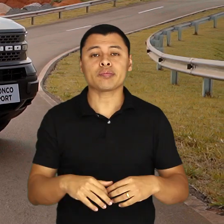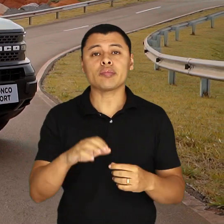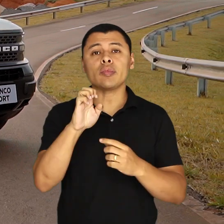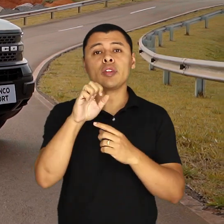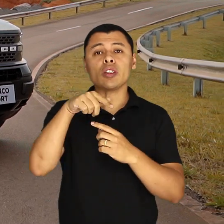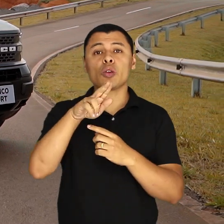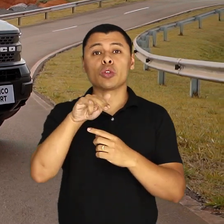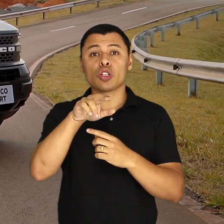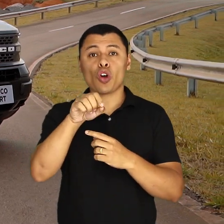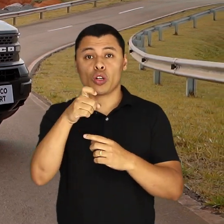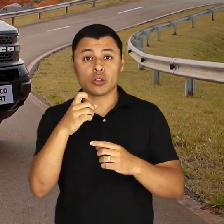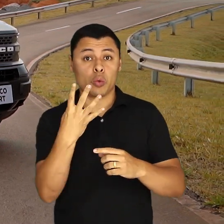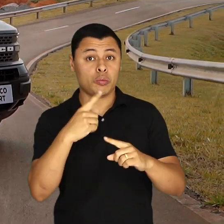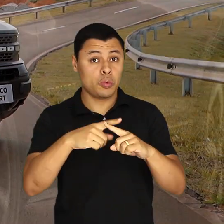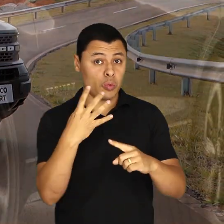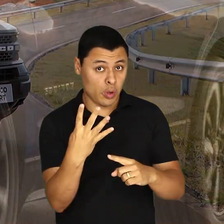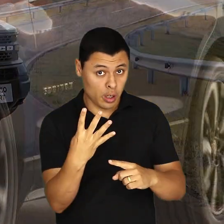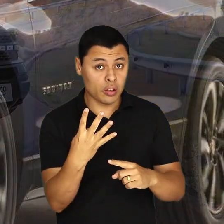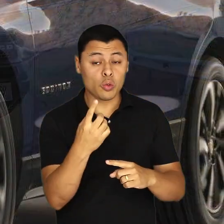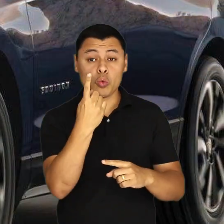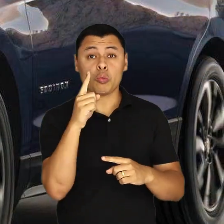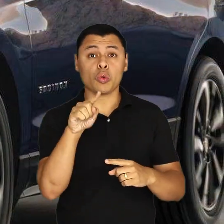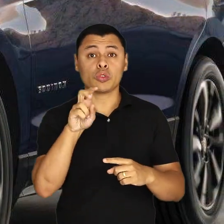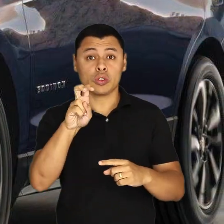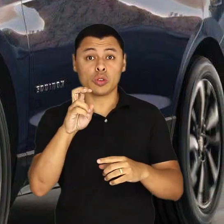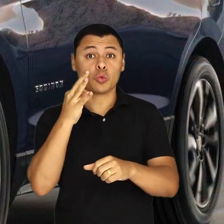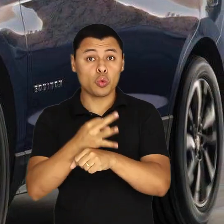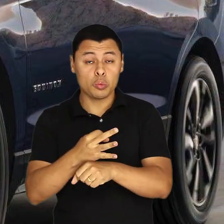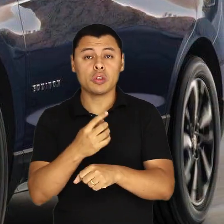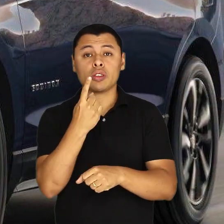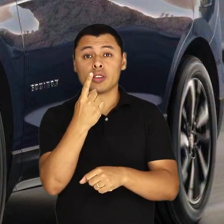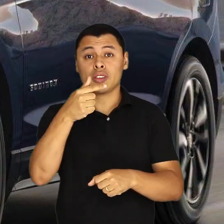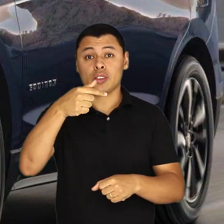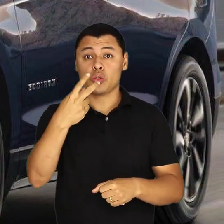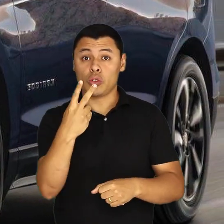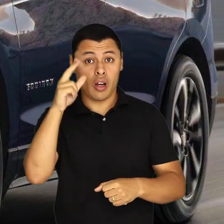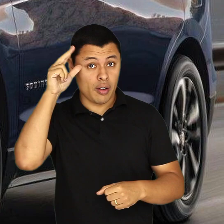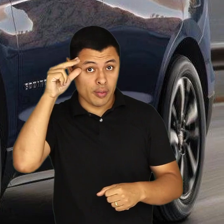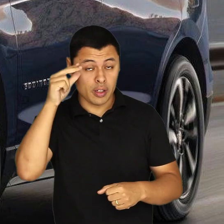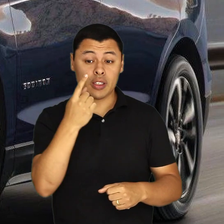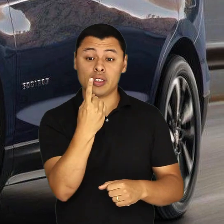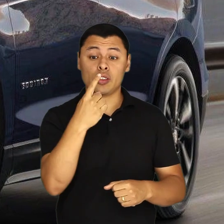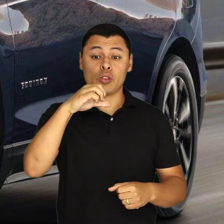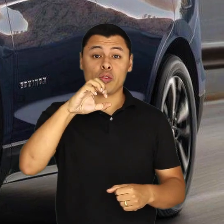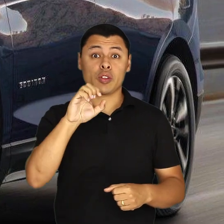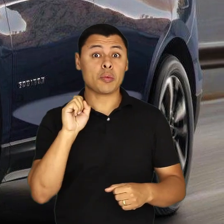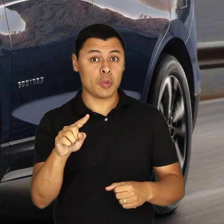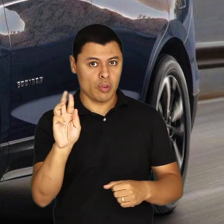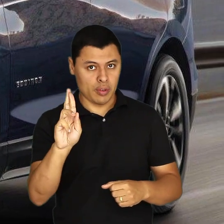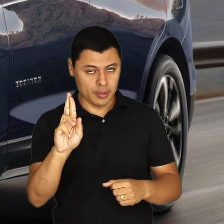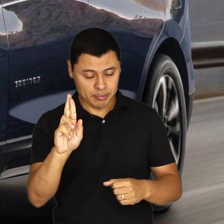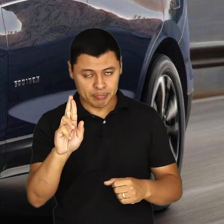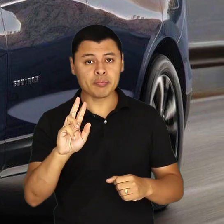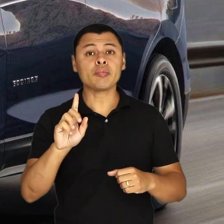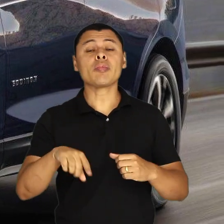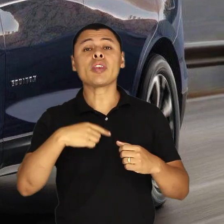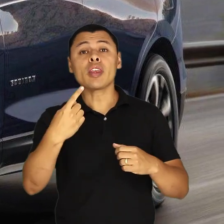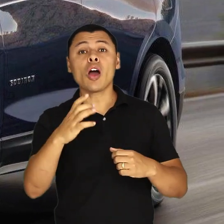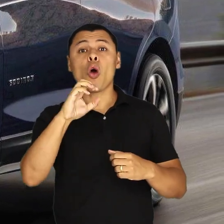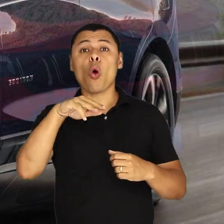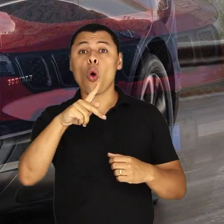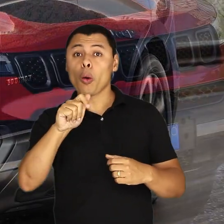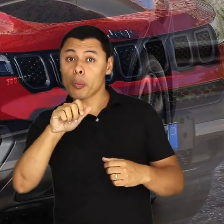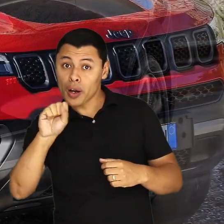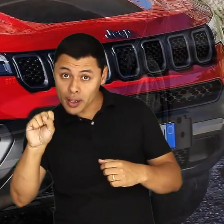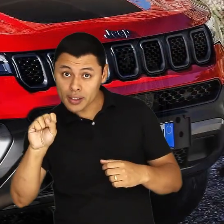tração, tá? Então vamos começar com o Equinox 4x4, ele é 1.5 turbo, 172 cavalos, começa em R$ 190 mil.